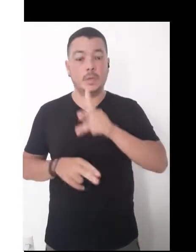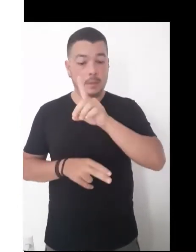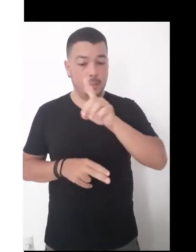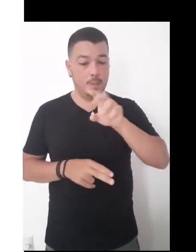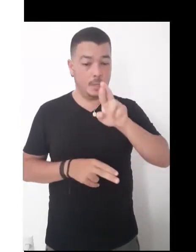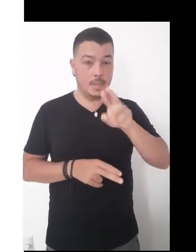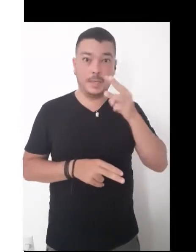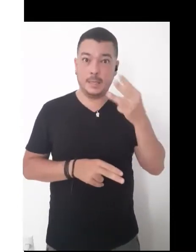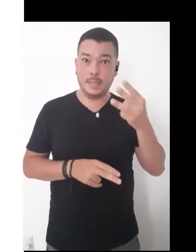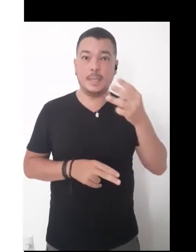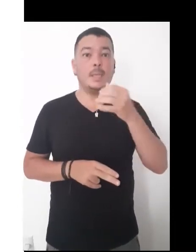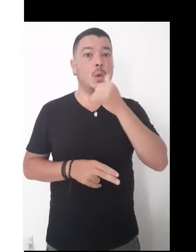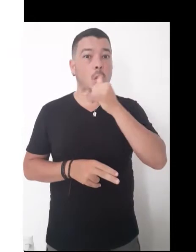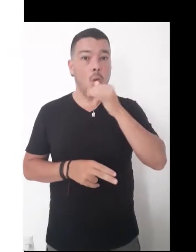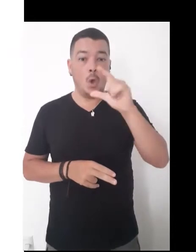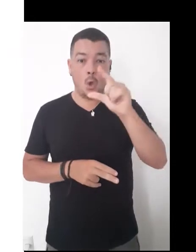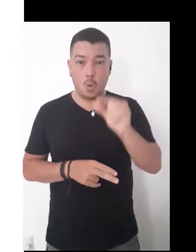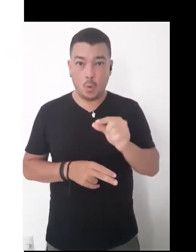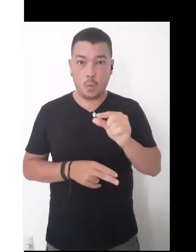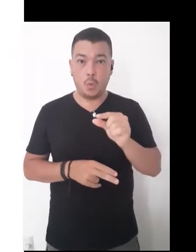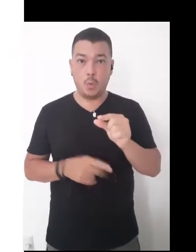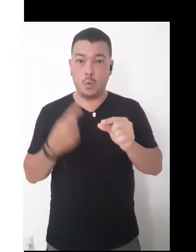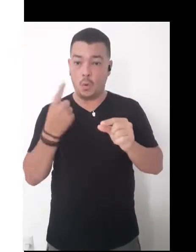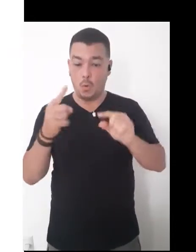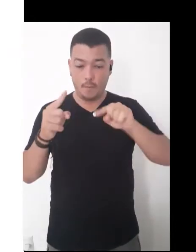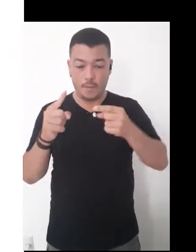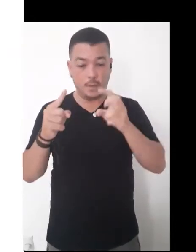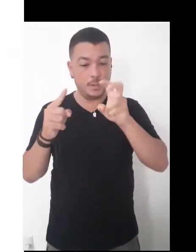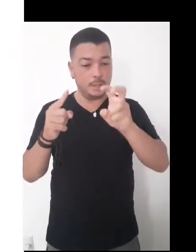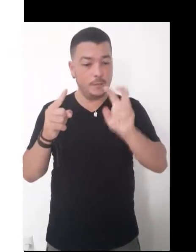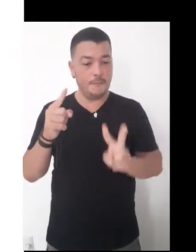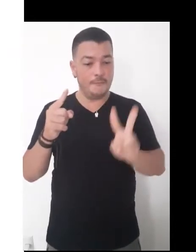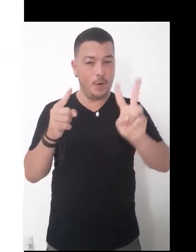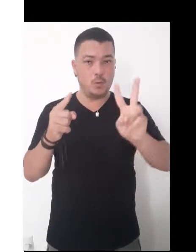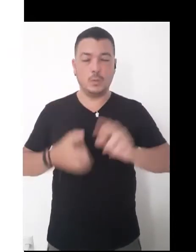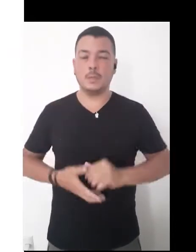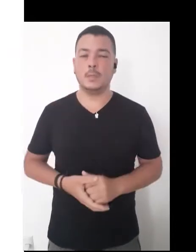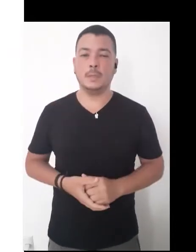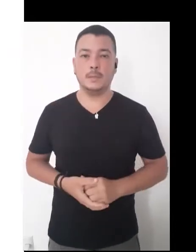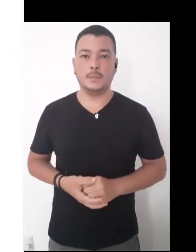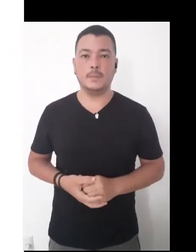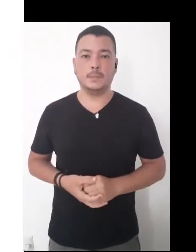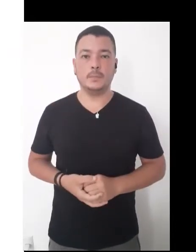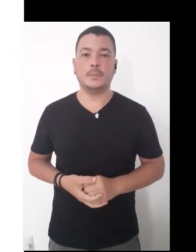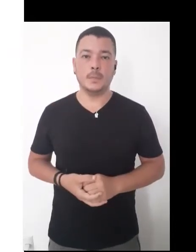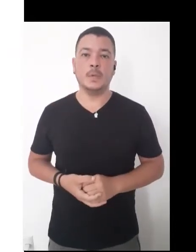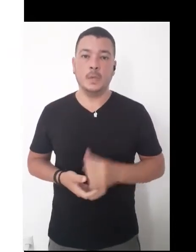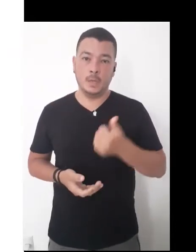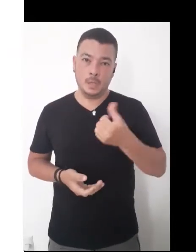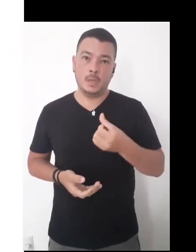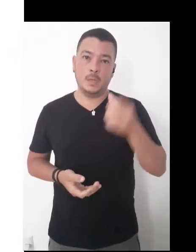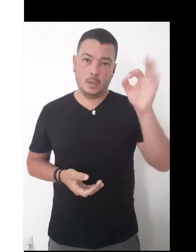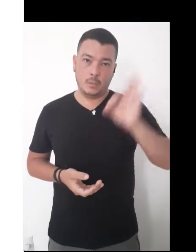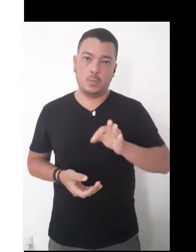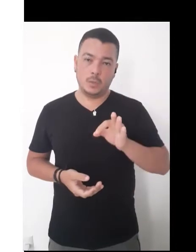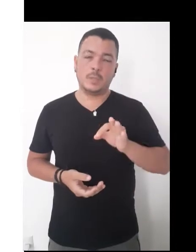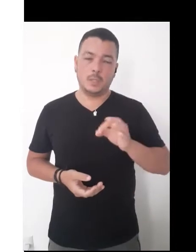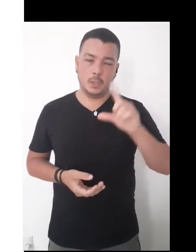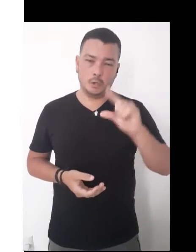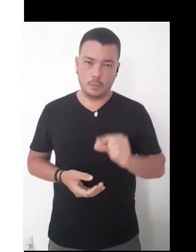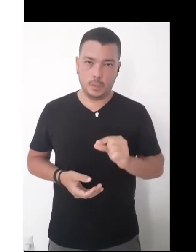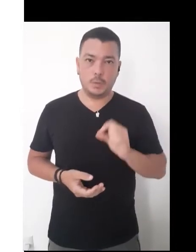consumo energético, de 1,8 passou para 1,5 volts, então reduziu 16% no consumo energético se comparado